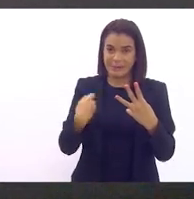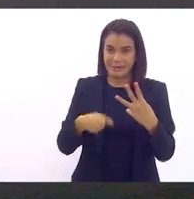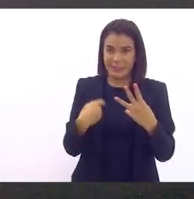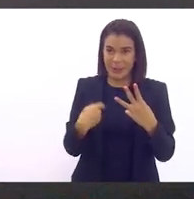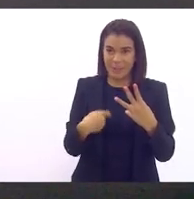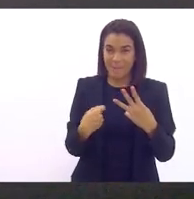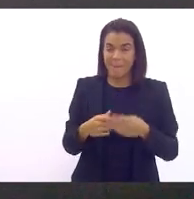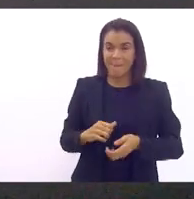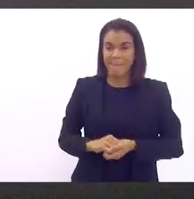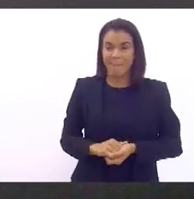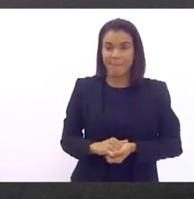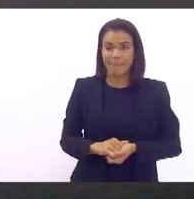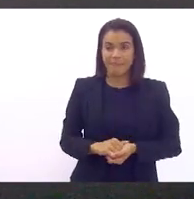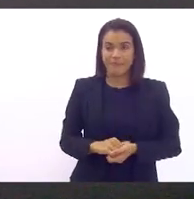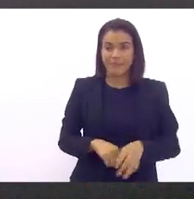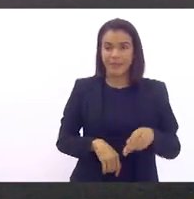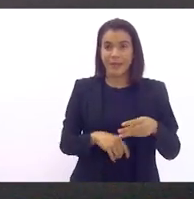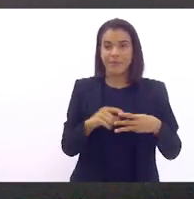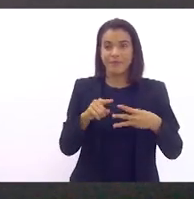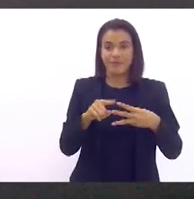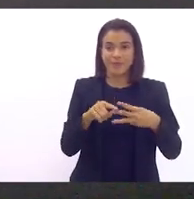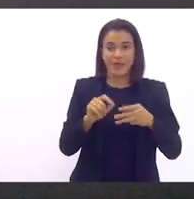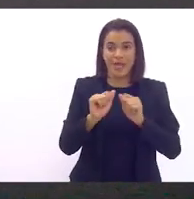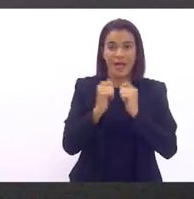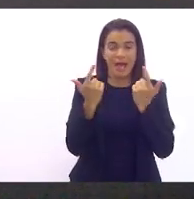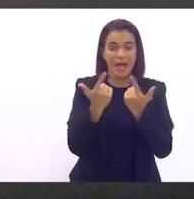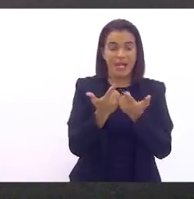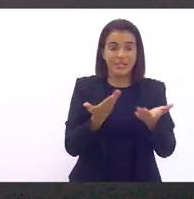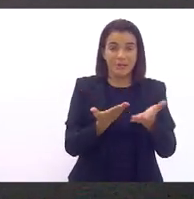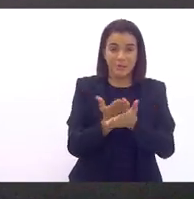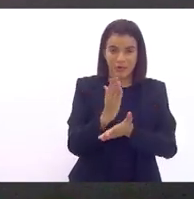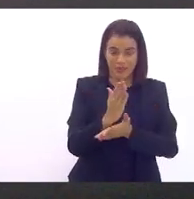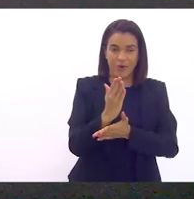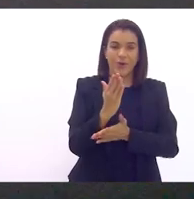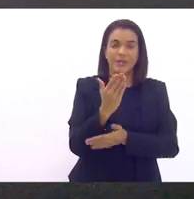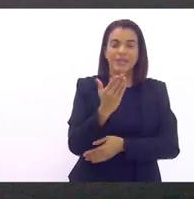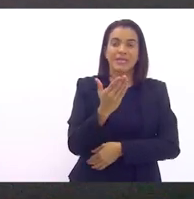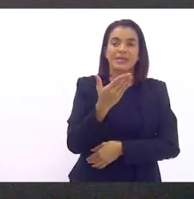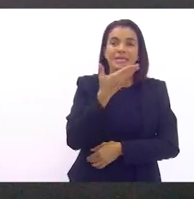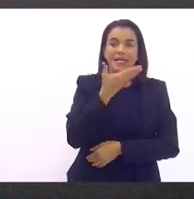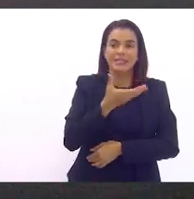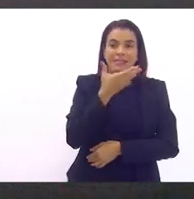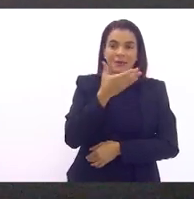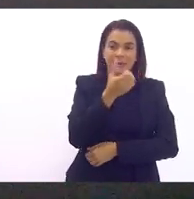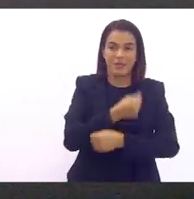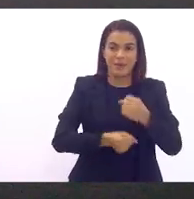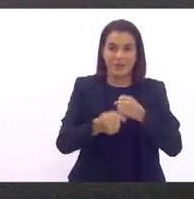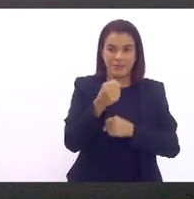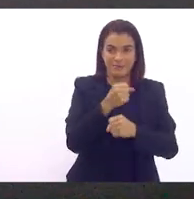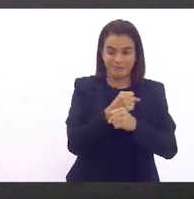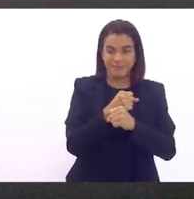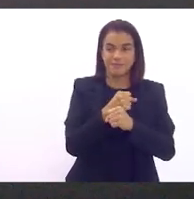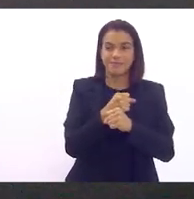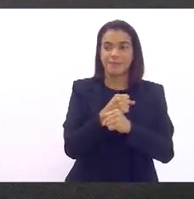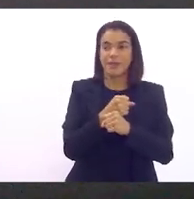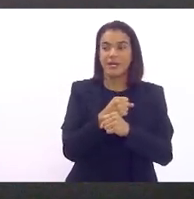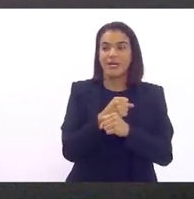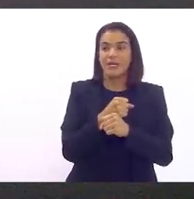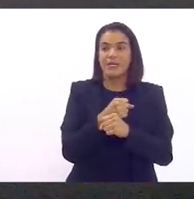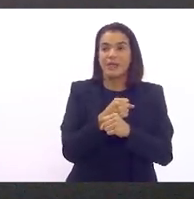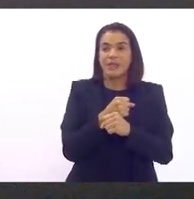instrumento para desenvolver a a leé já aprovou em dezembro do ano passado Reinaldo participou dos debates o Mauro Osório também